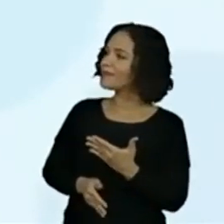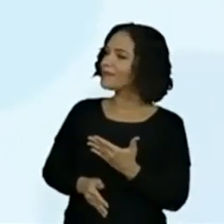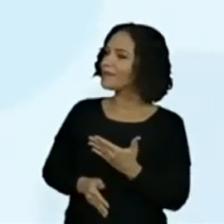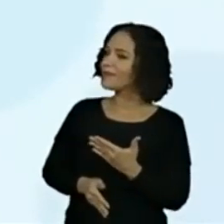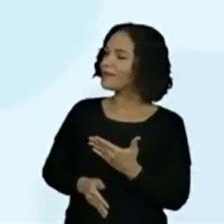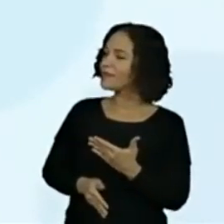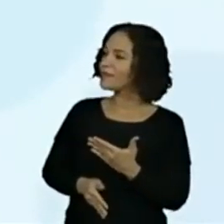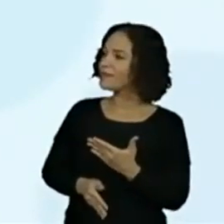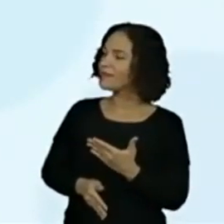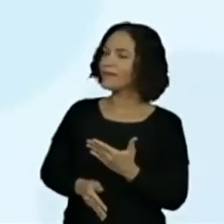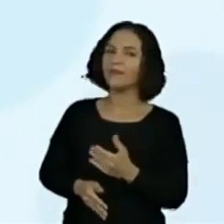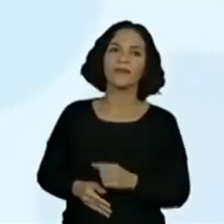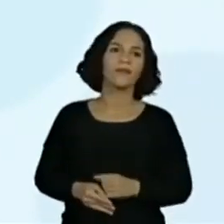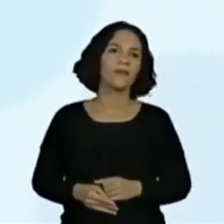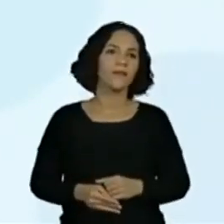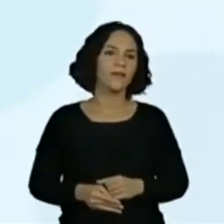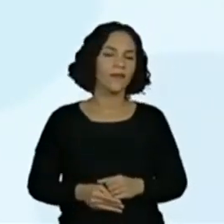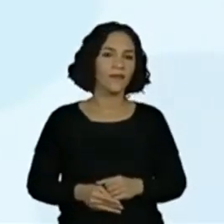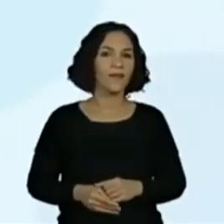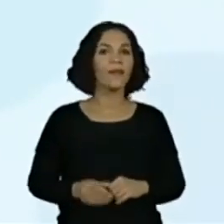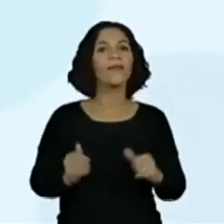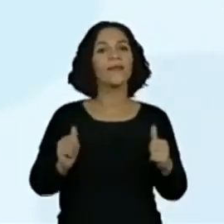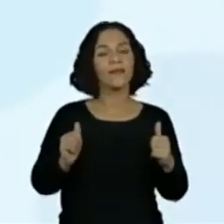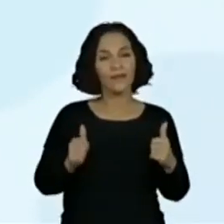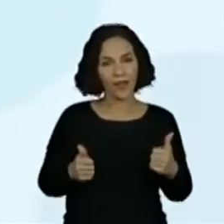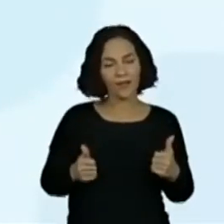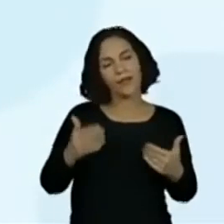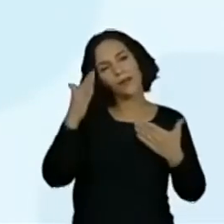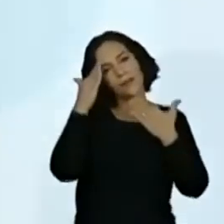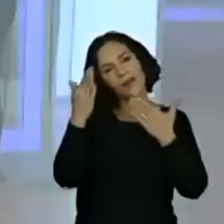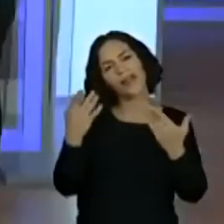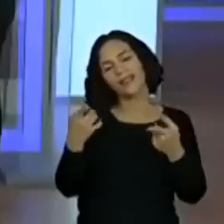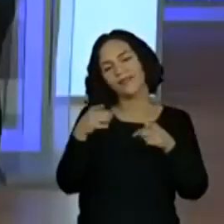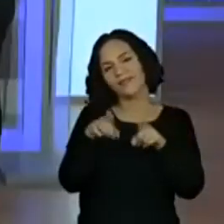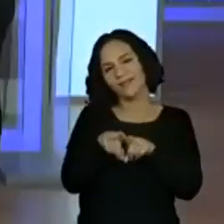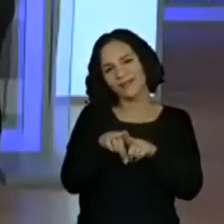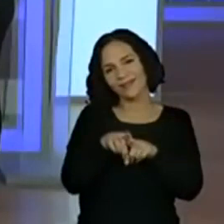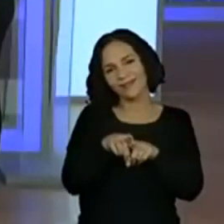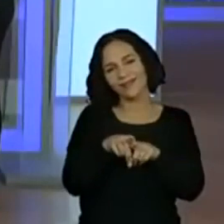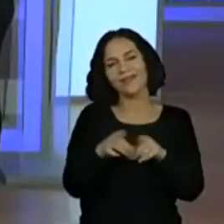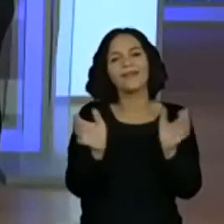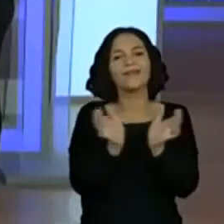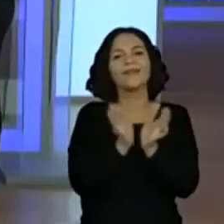retomar, né, professoras Isso. e professores. Obrigada, tá, professoras, pela parceria. Turminha,